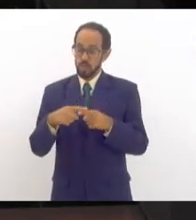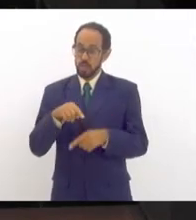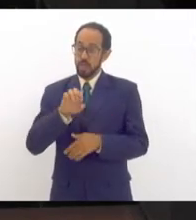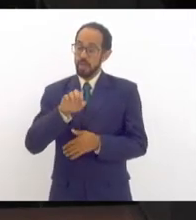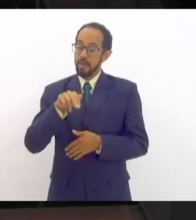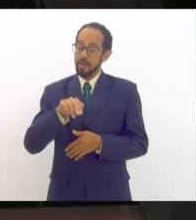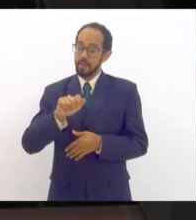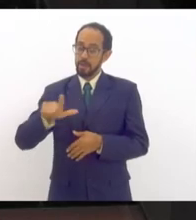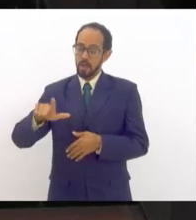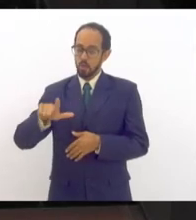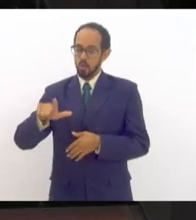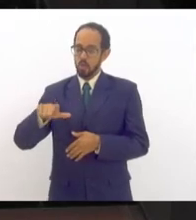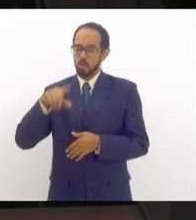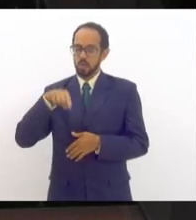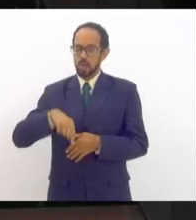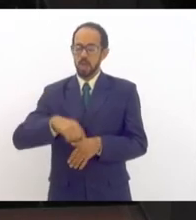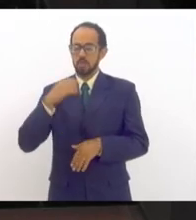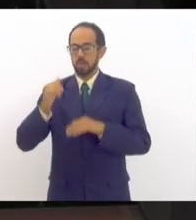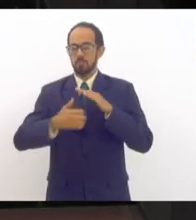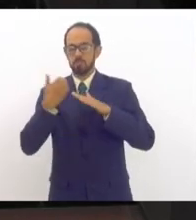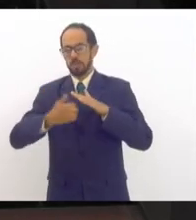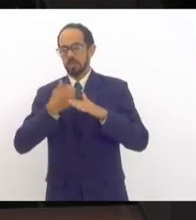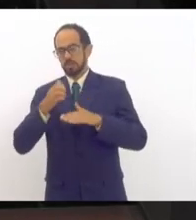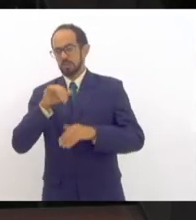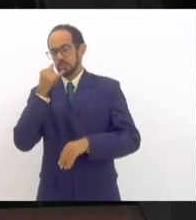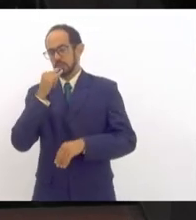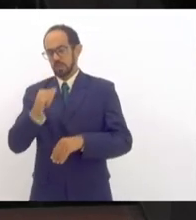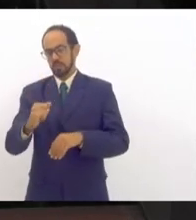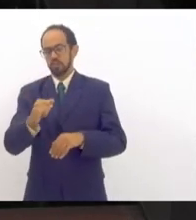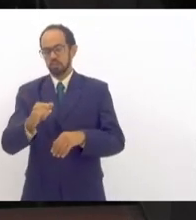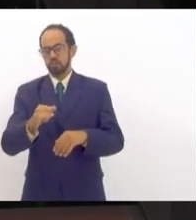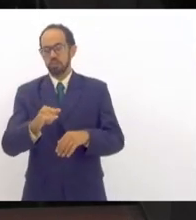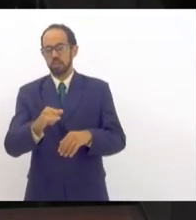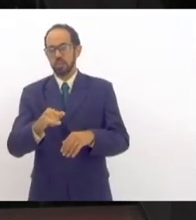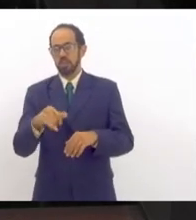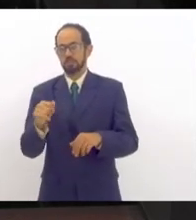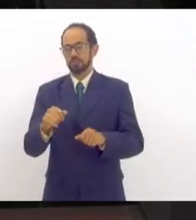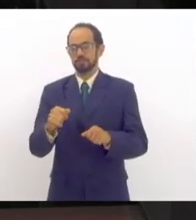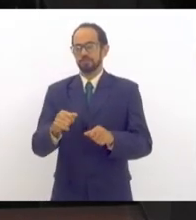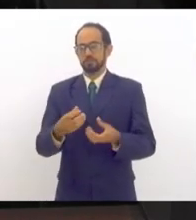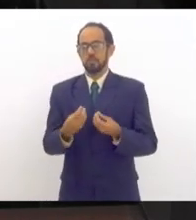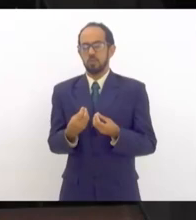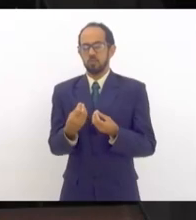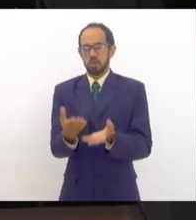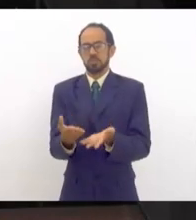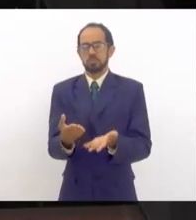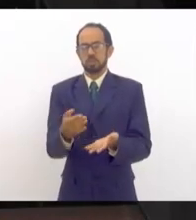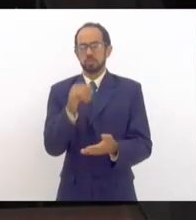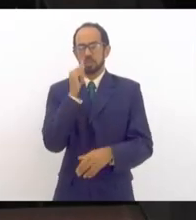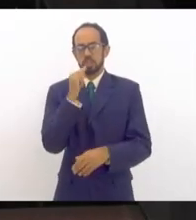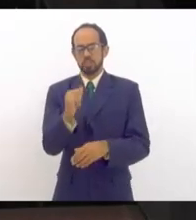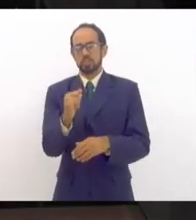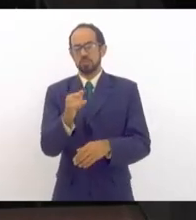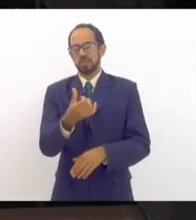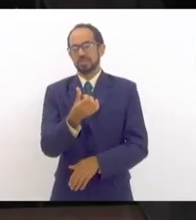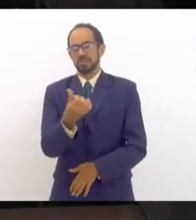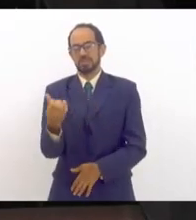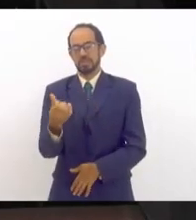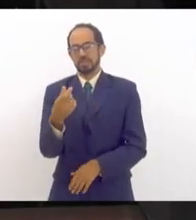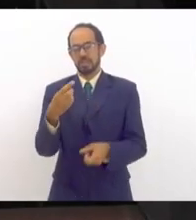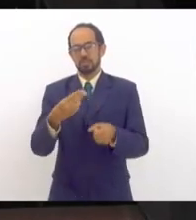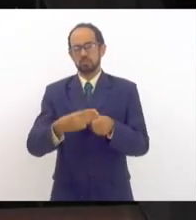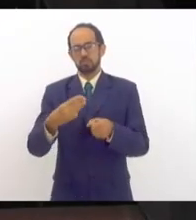a enel uma concessionária que explora a energia fornecimento de luz para 66 municípios